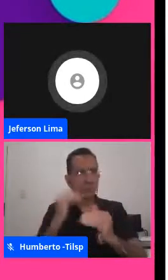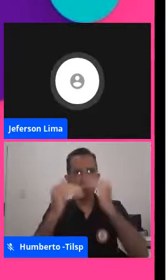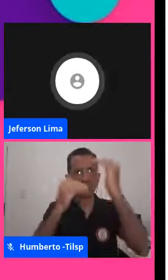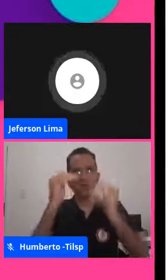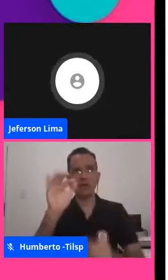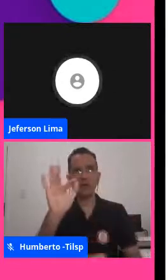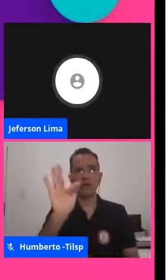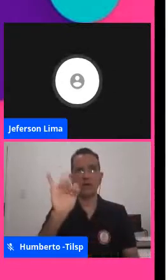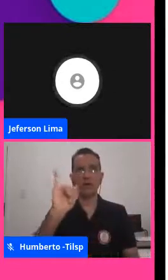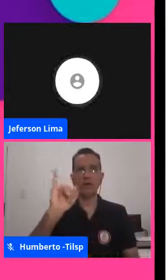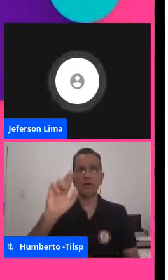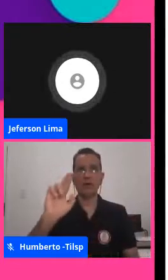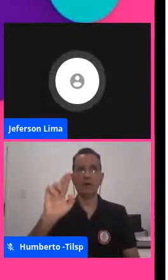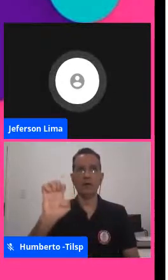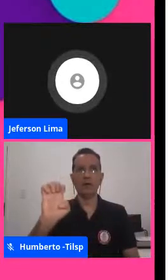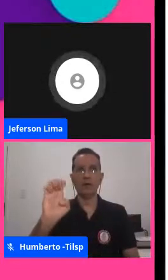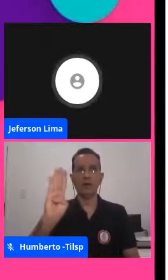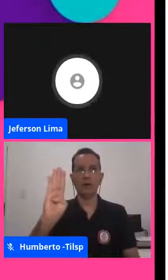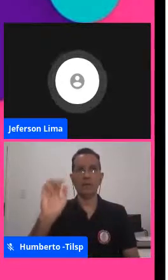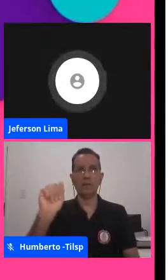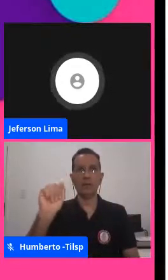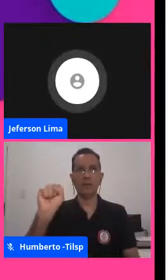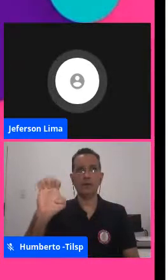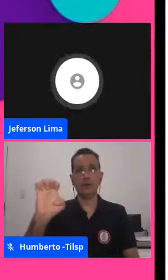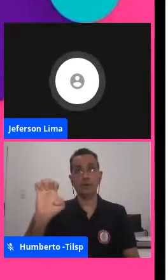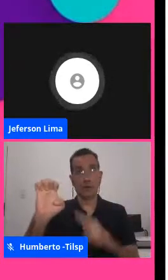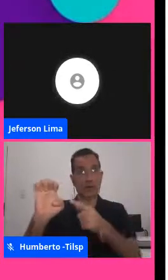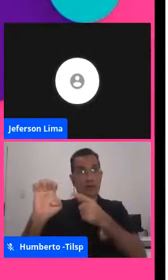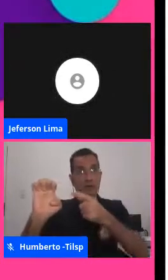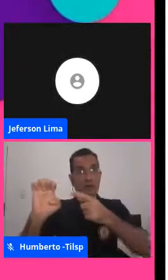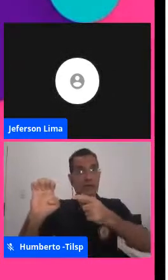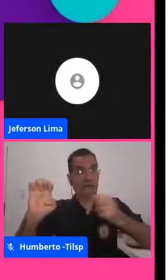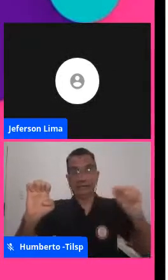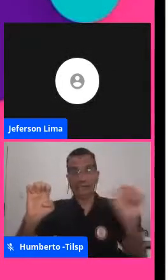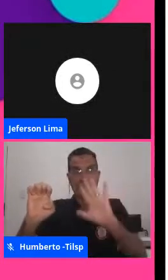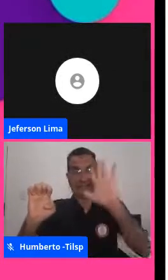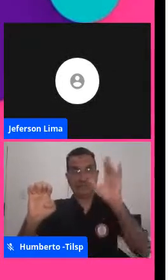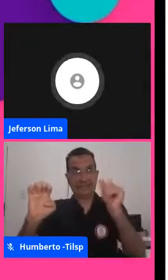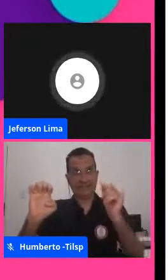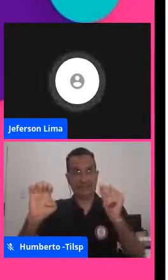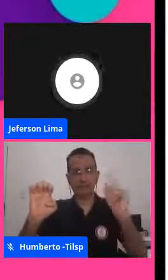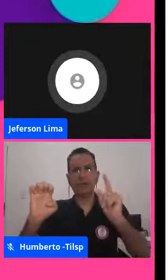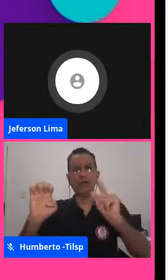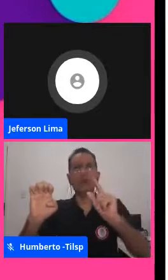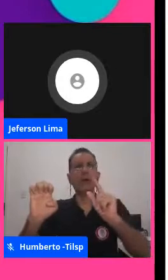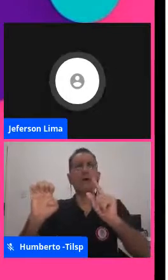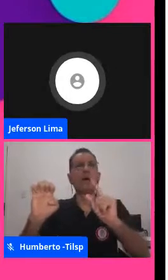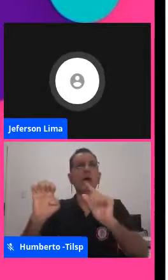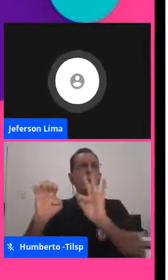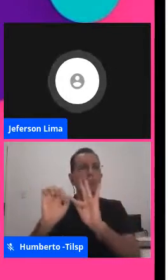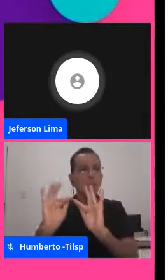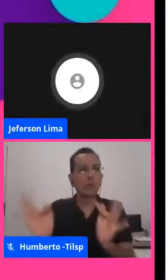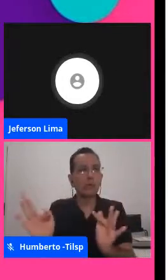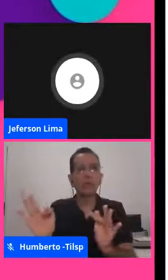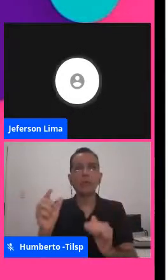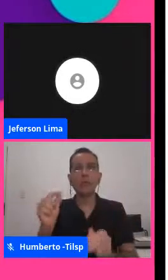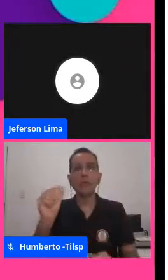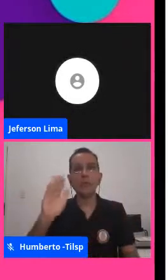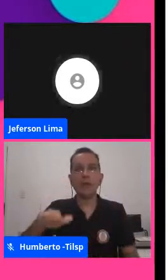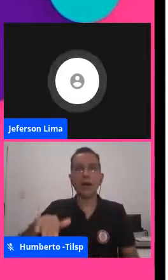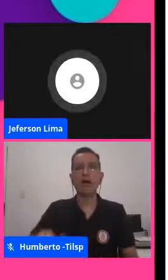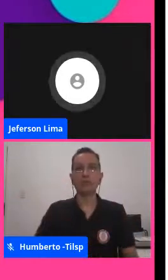não só tem um baixo custo, como uma solução serverless aí, vamos lá, colocada como uma das melhores do